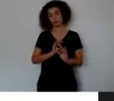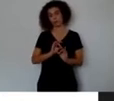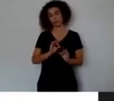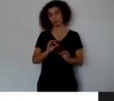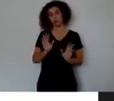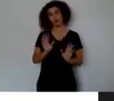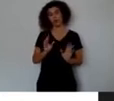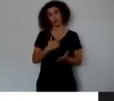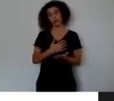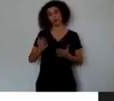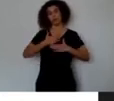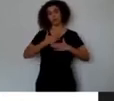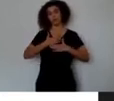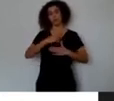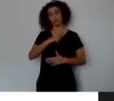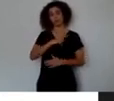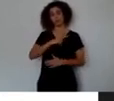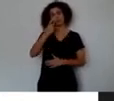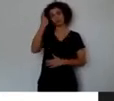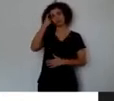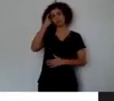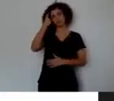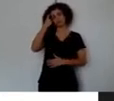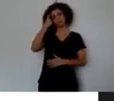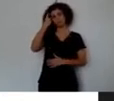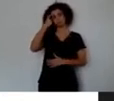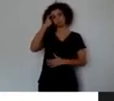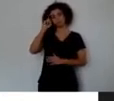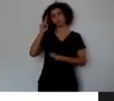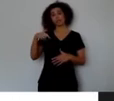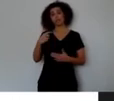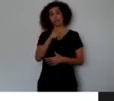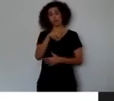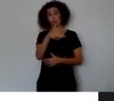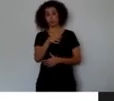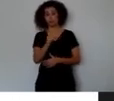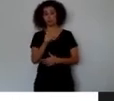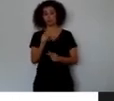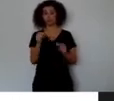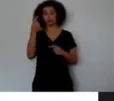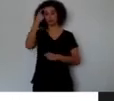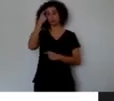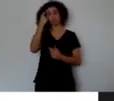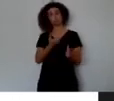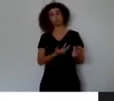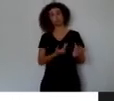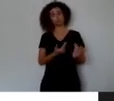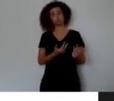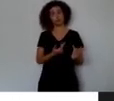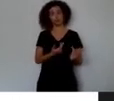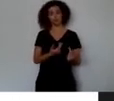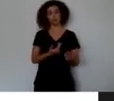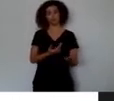fiz num determinado momento do curso, e esse Lucas Veiga, ele também faz um questionamento parecido. Em um dos artigos ele fala